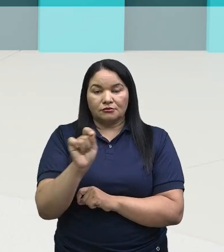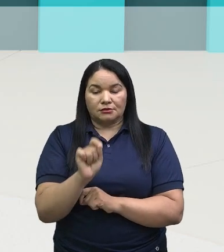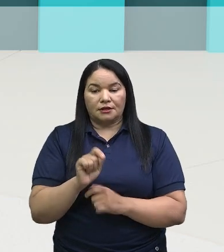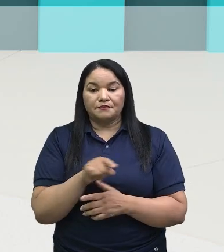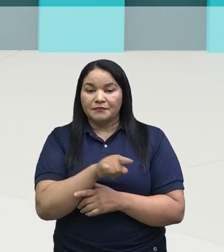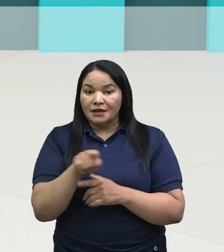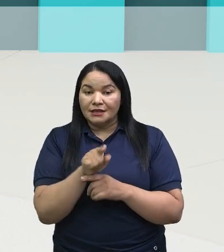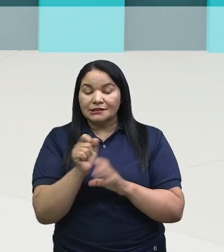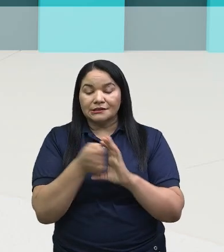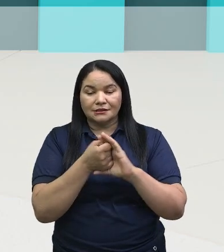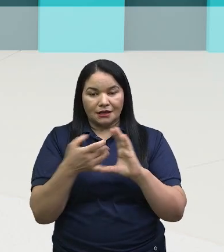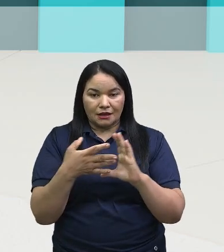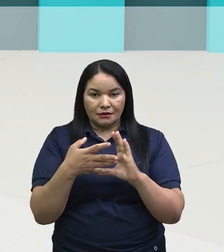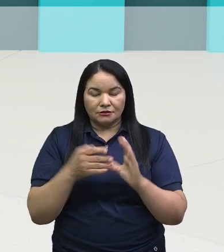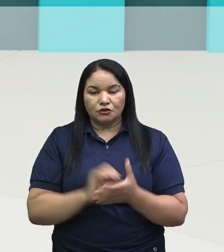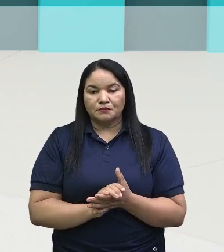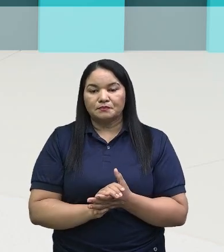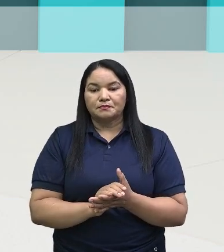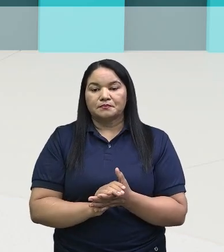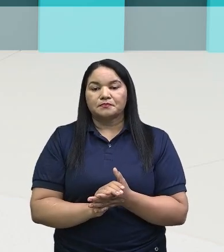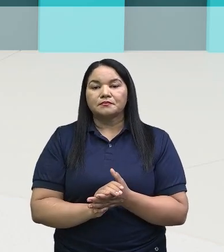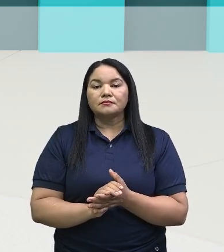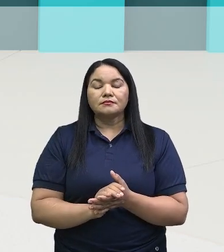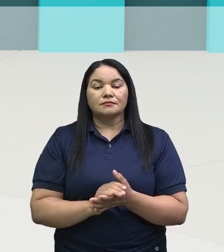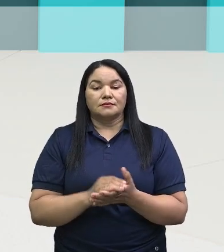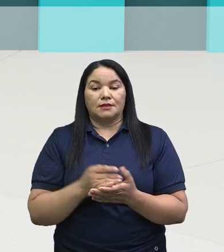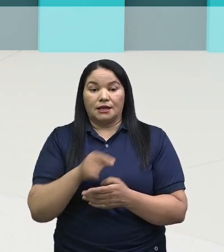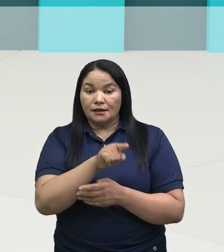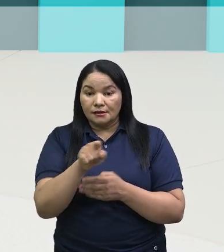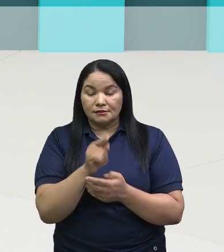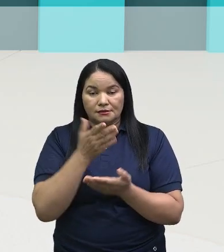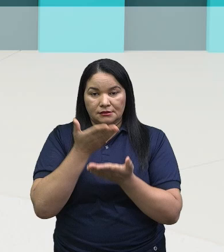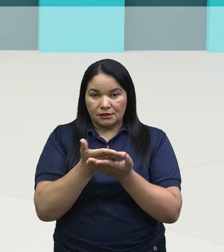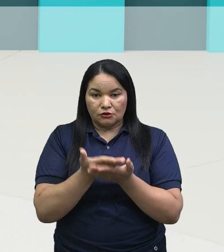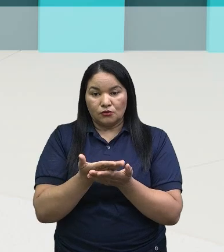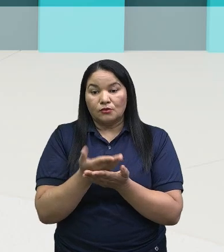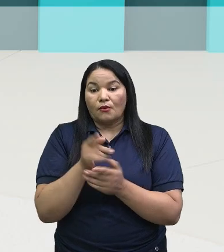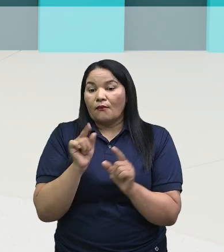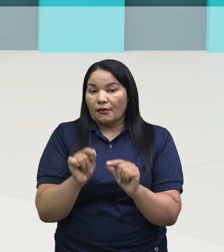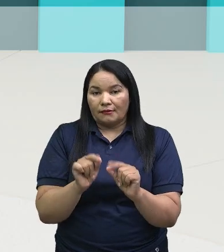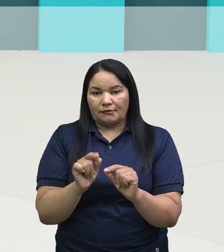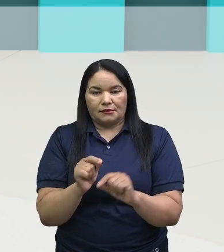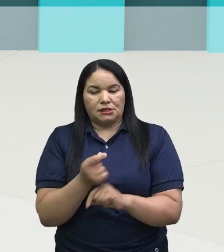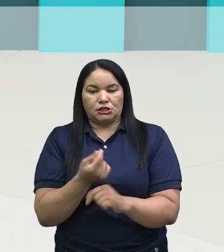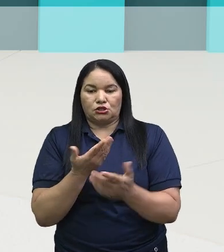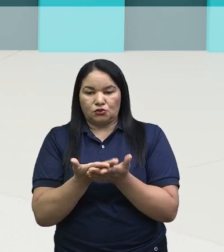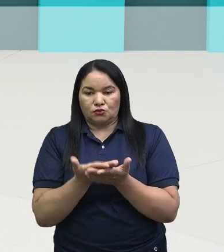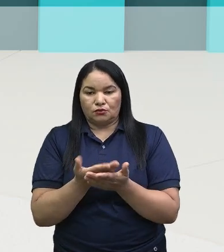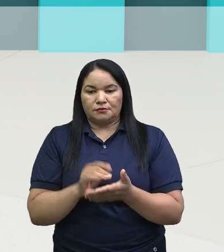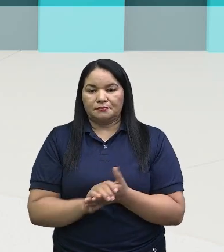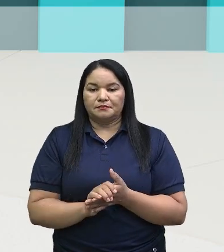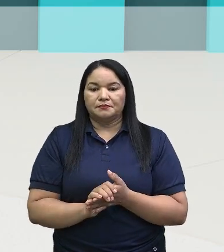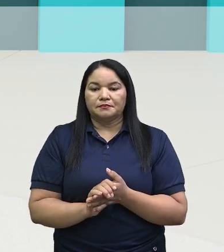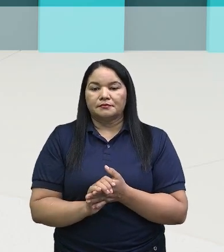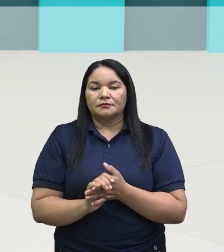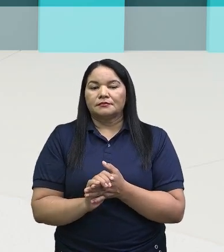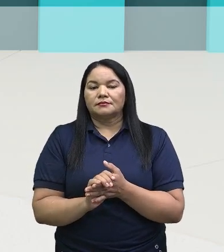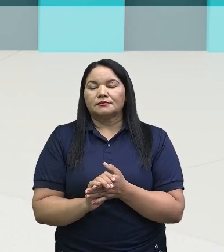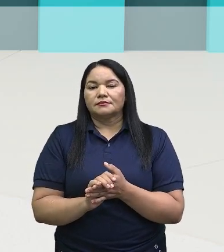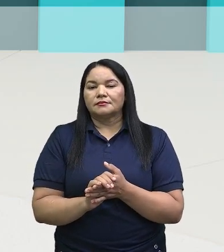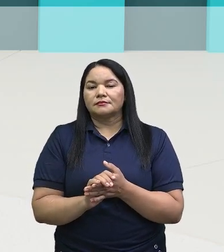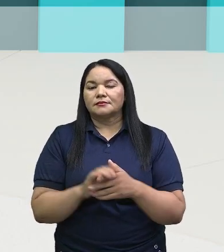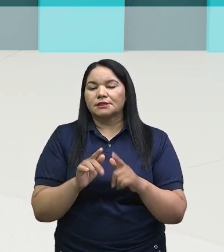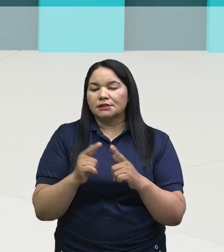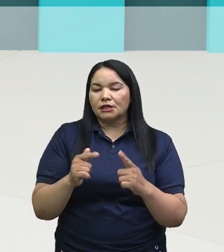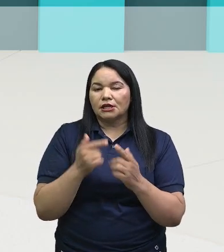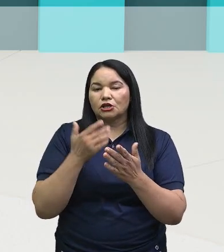uma característica. Os alunos que estudam. Segundo o gramático Cury, eu acho que esse é o nome dele, se eu não estou enganado,